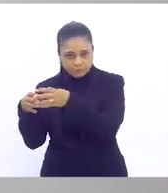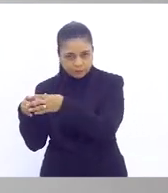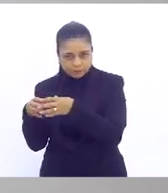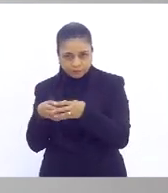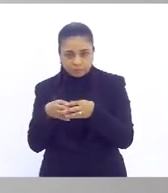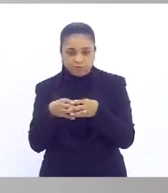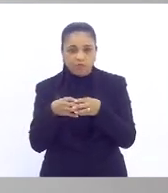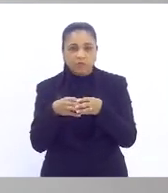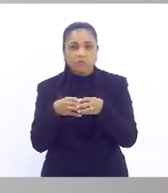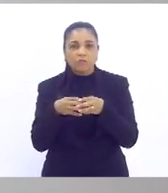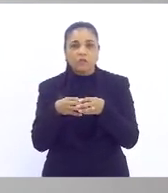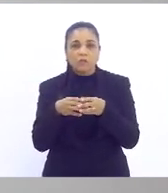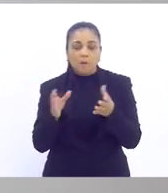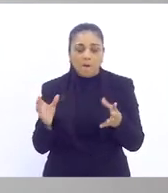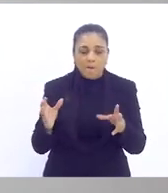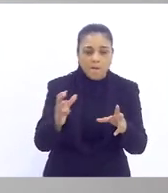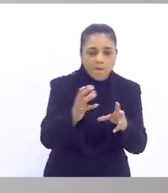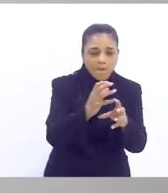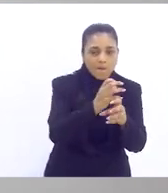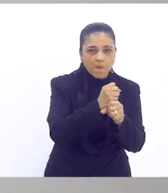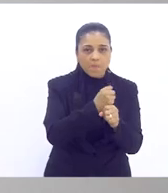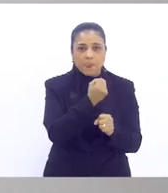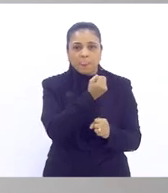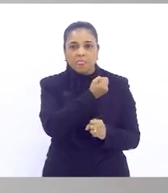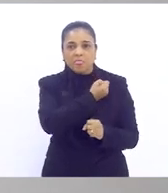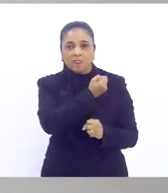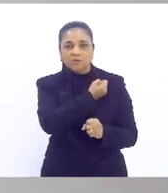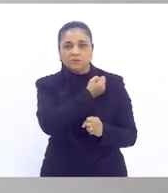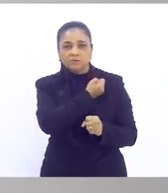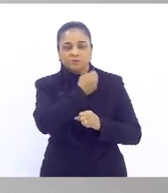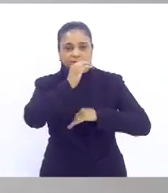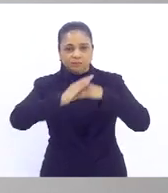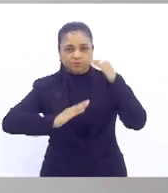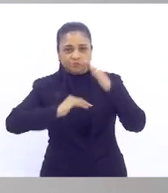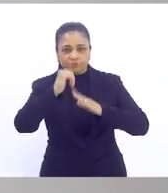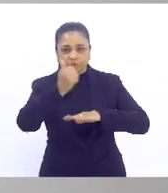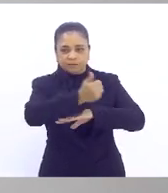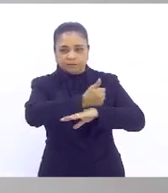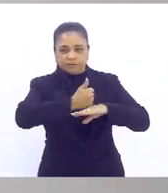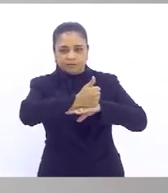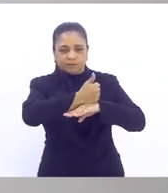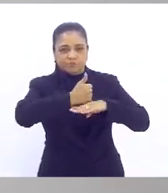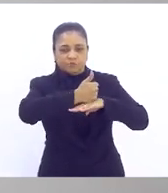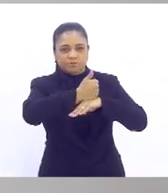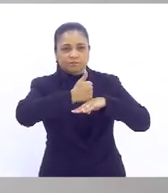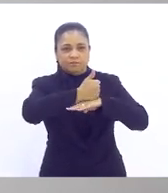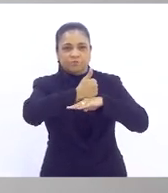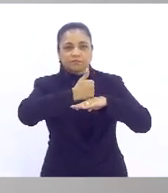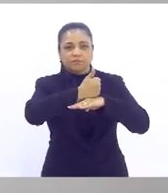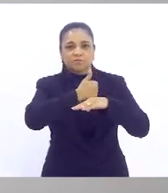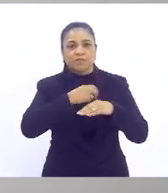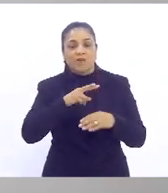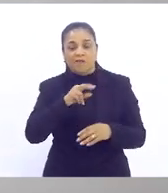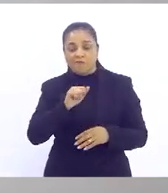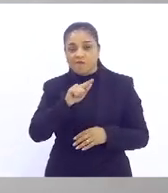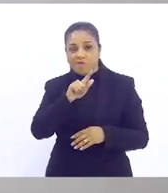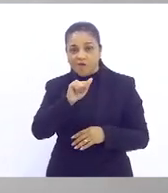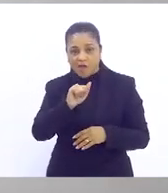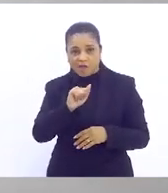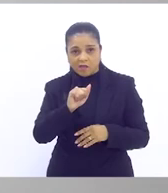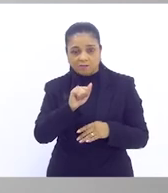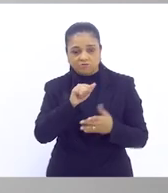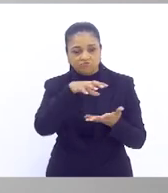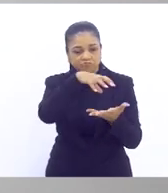fechar esse número o mais rápido possível de vagas por tipo de exercício de